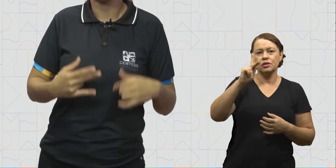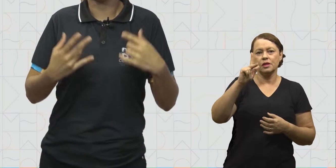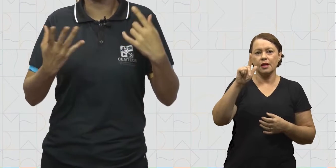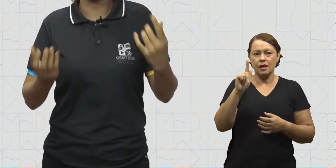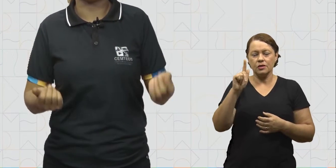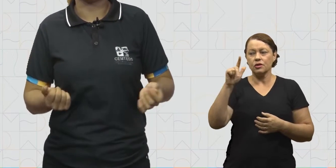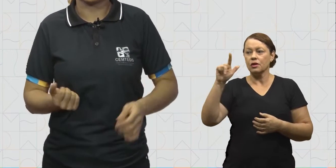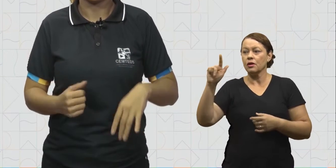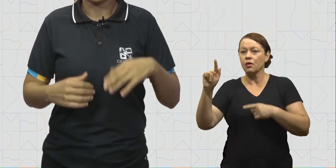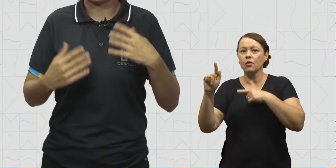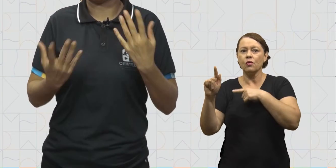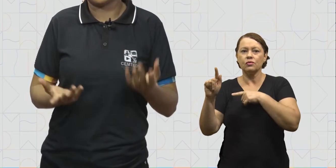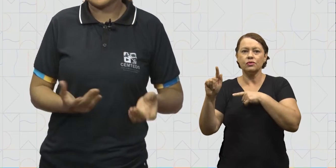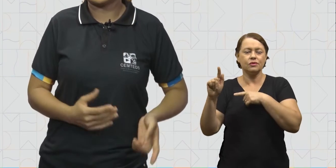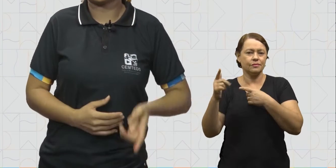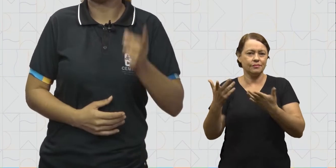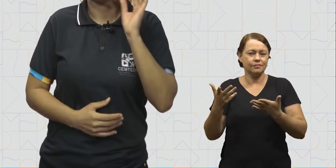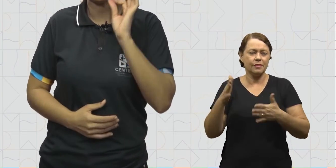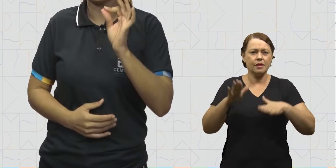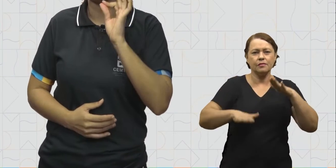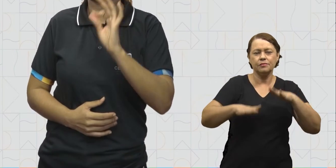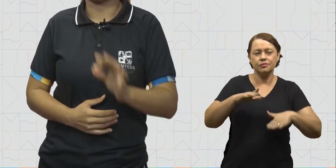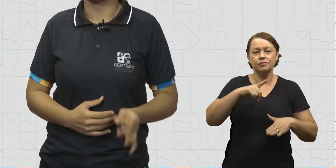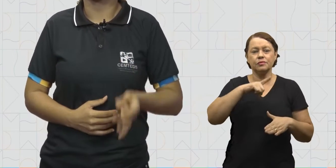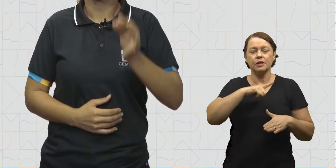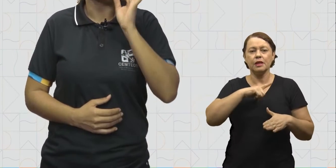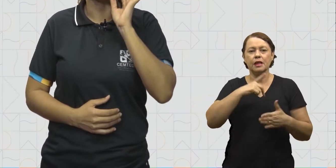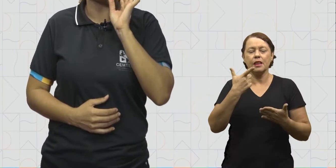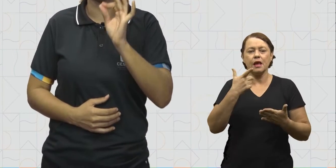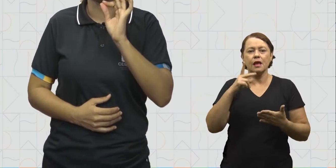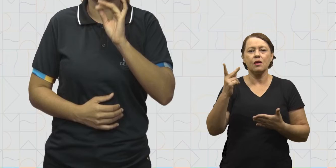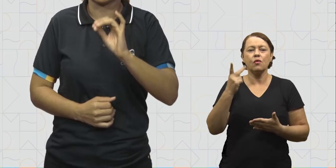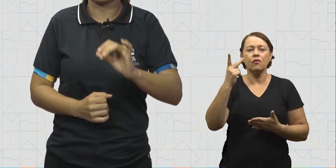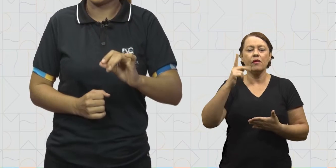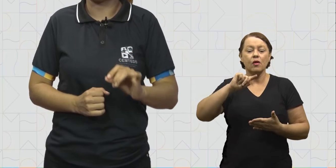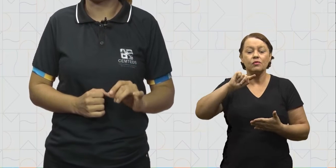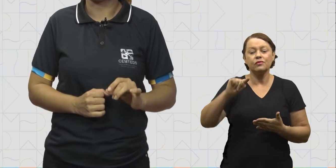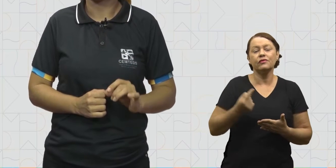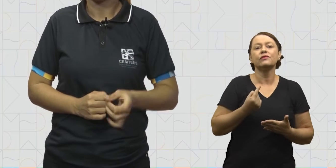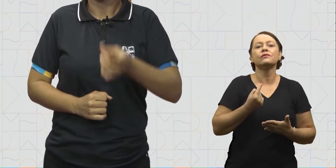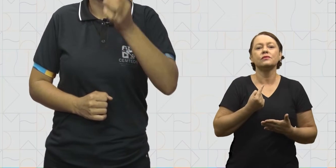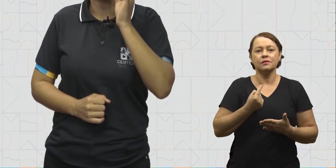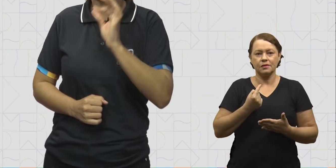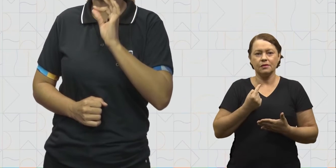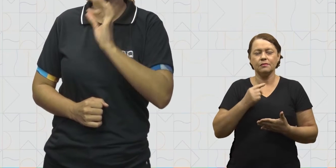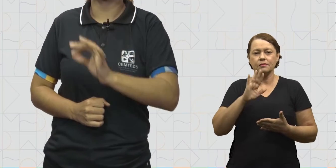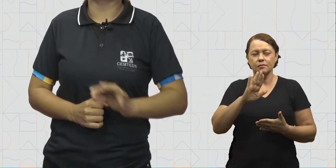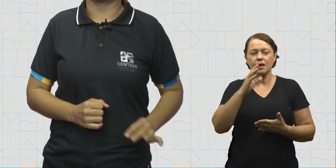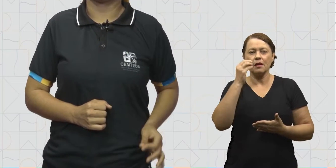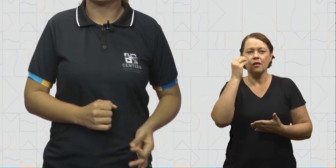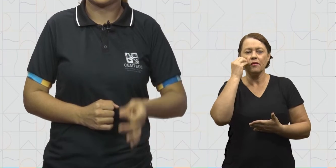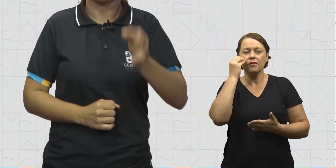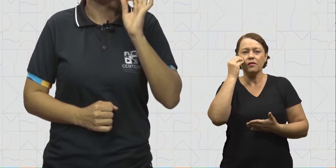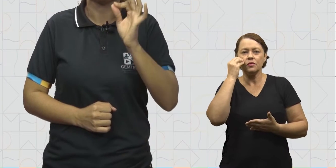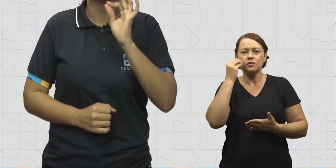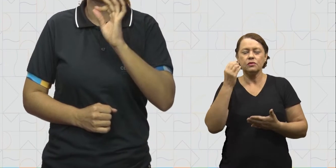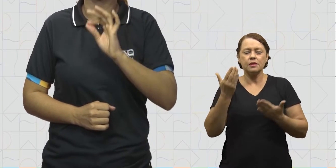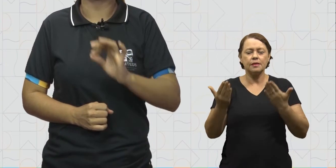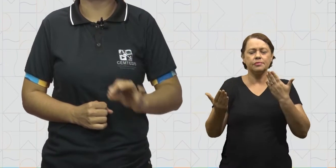quilograma ou grama. Às vezes, ele tem um valor quebrado. Vamos usar